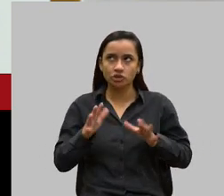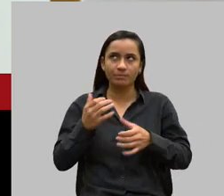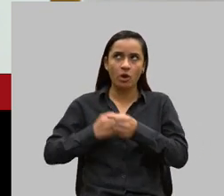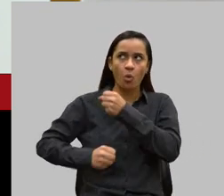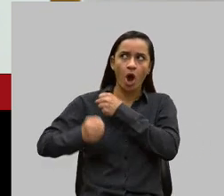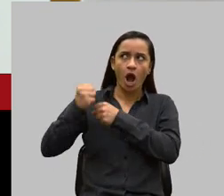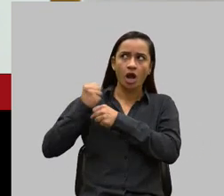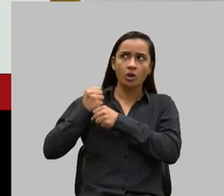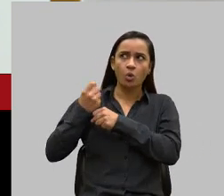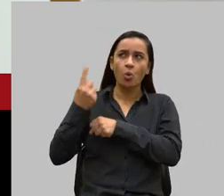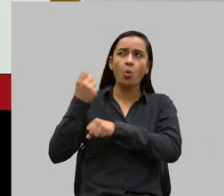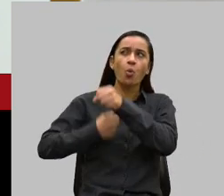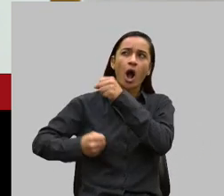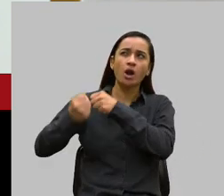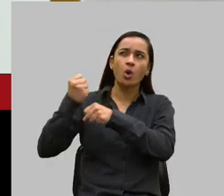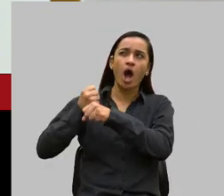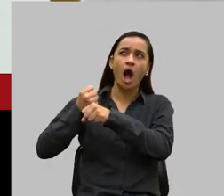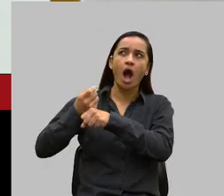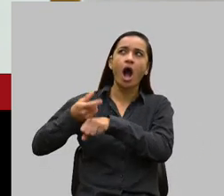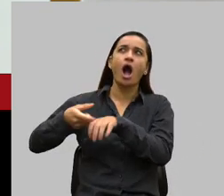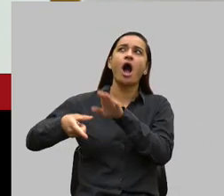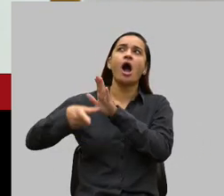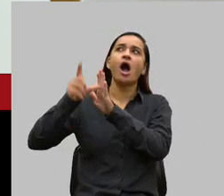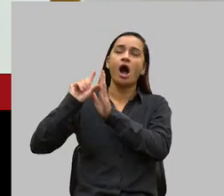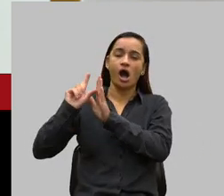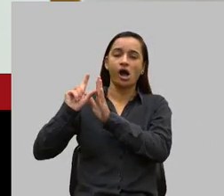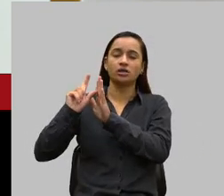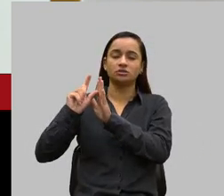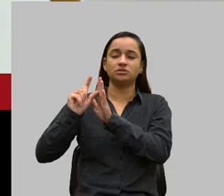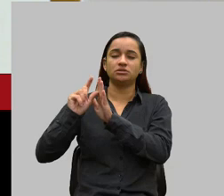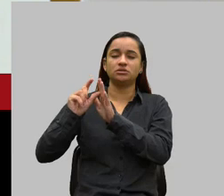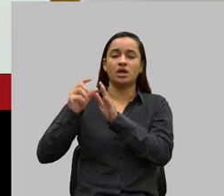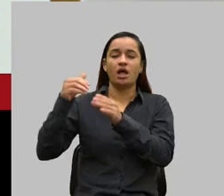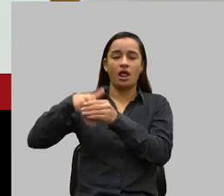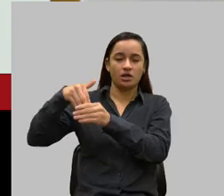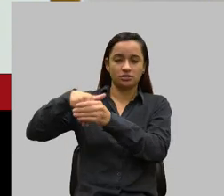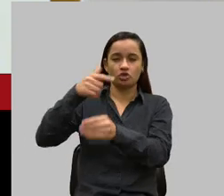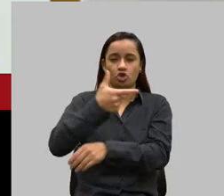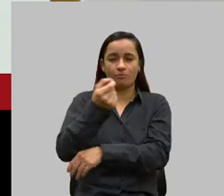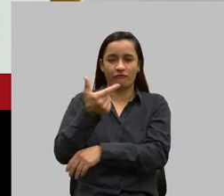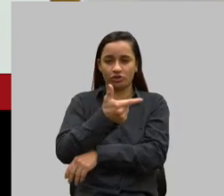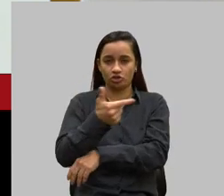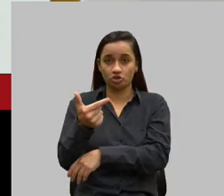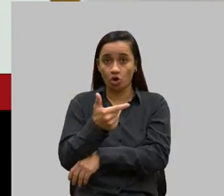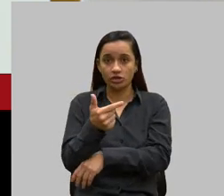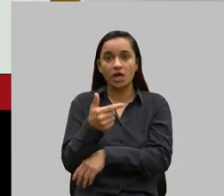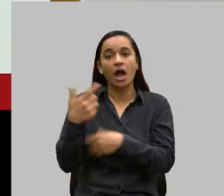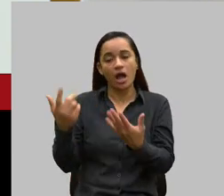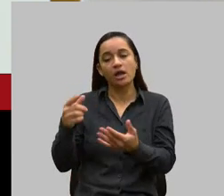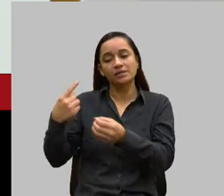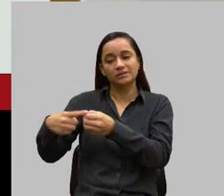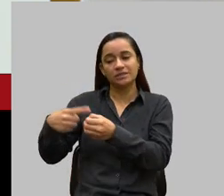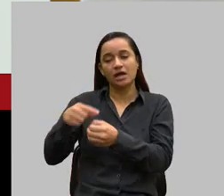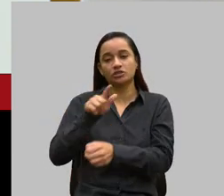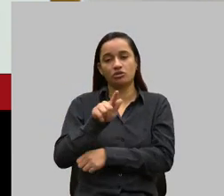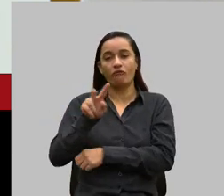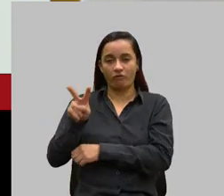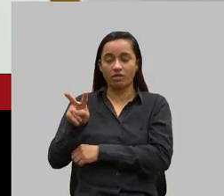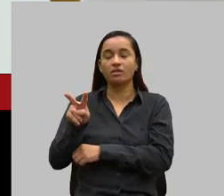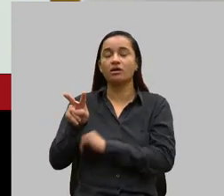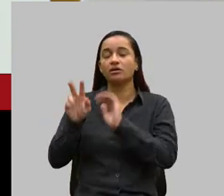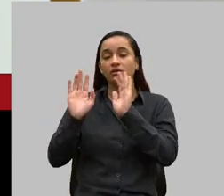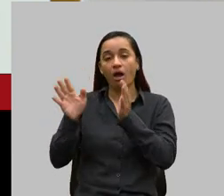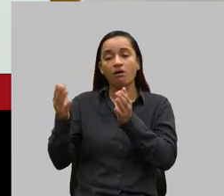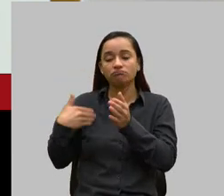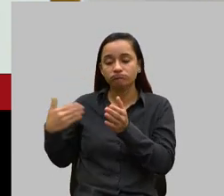que da eleição de 2022 Valadares foi incluído na área da Suene E aí quando se fala de Suene se fala